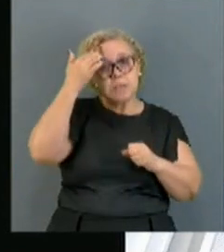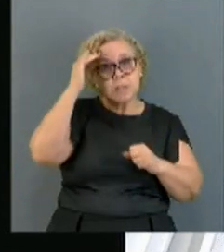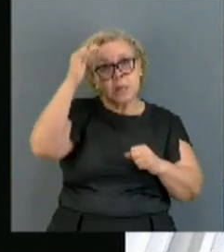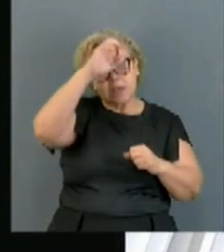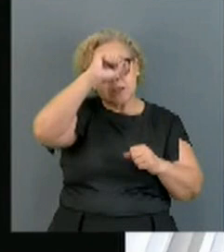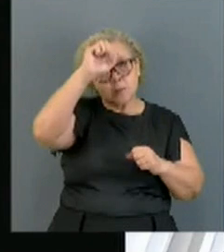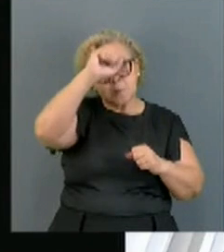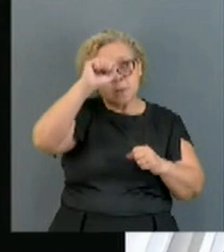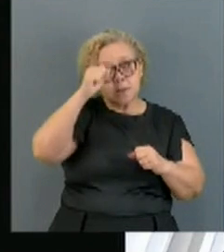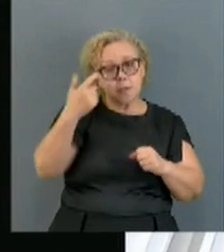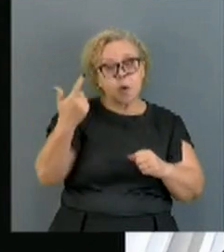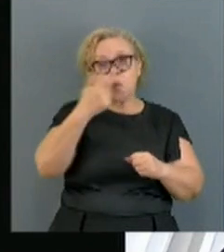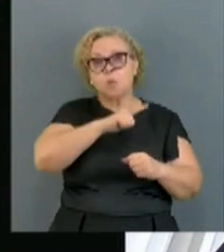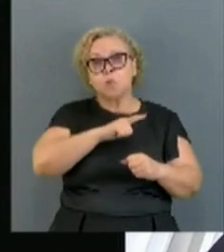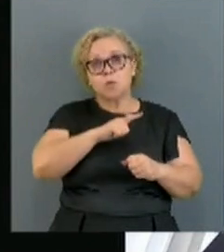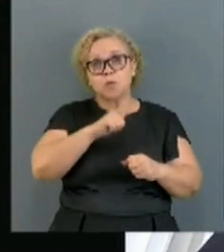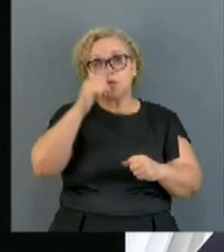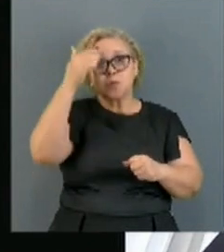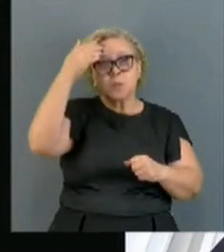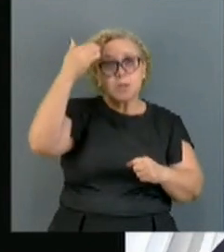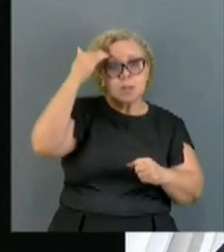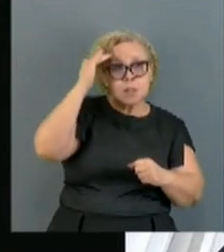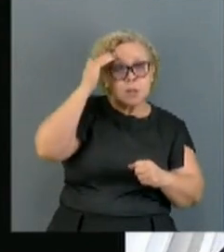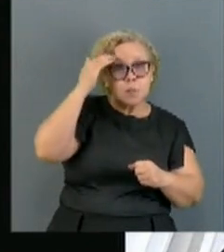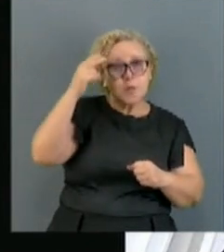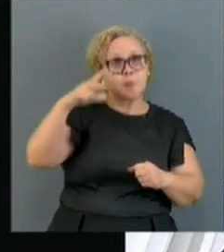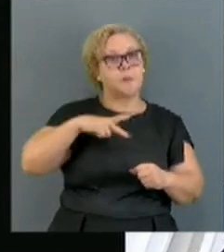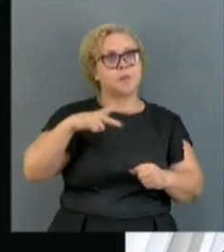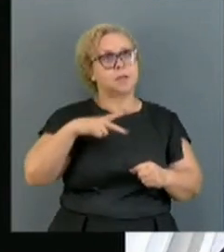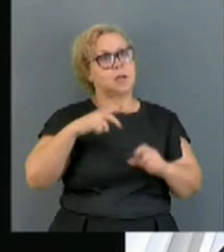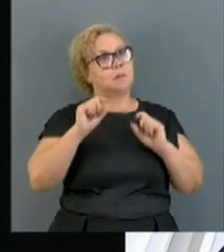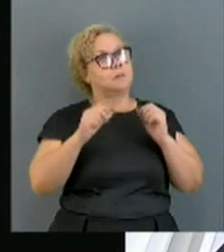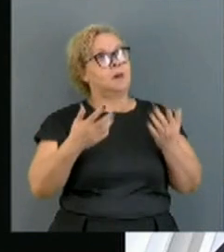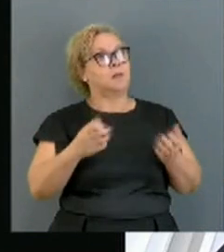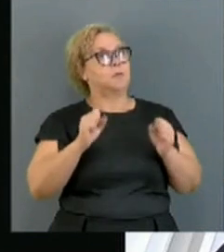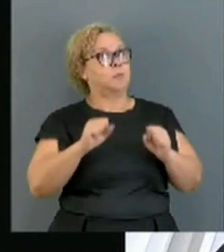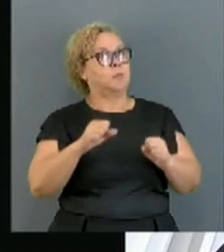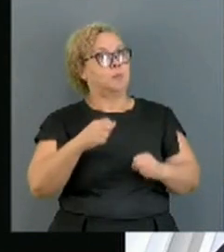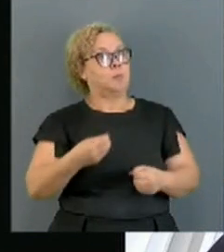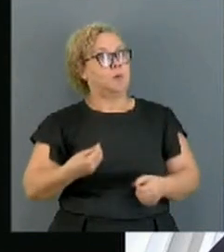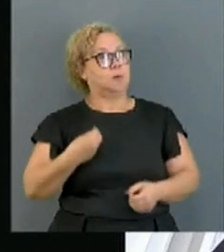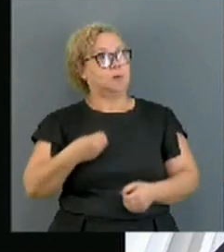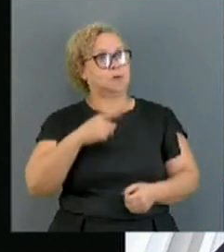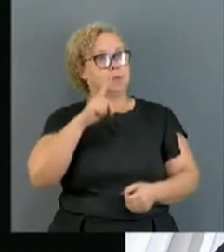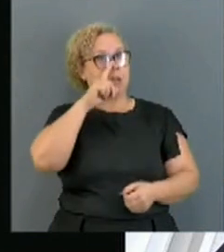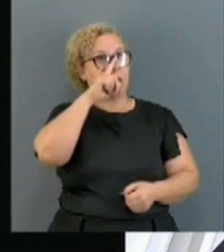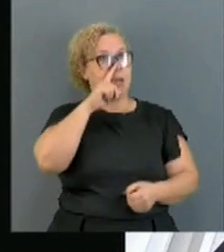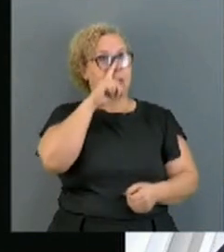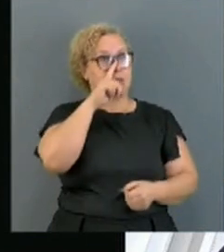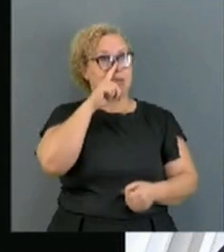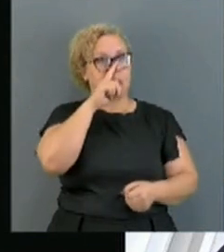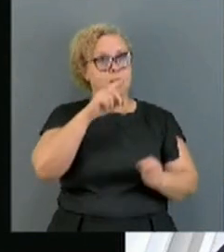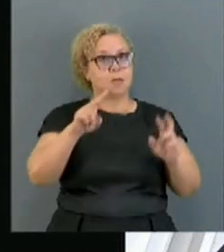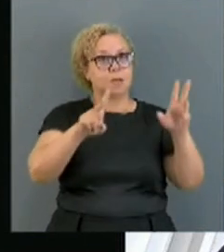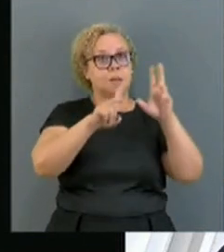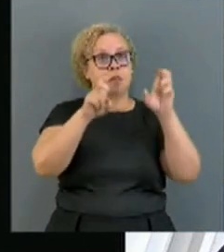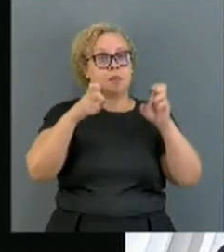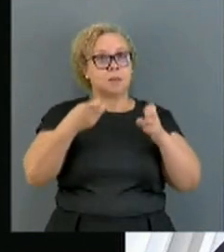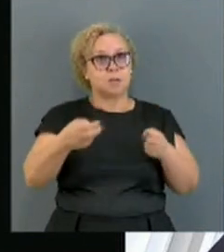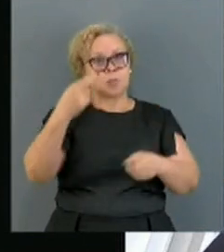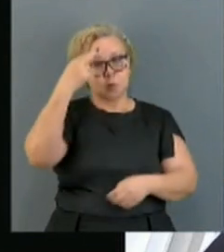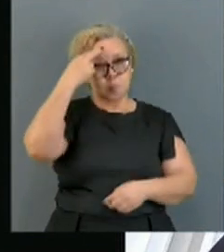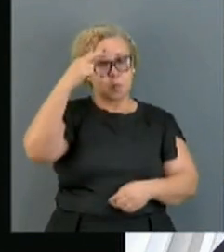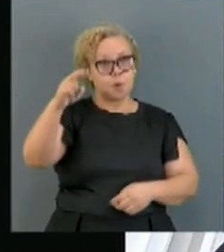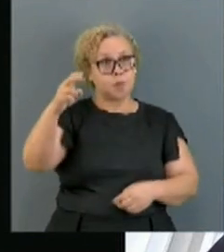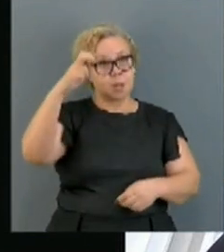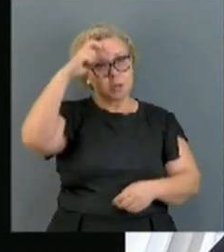essa compreensão, a privacidade esteja em risco e mesmo as questões de propriedade intelectual.